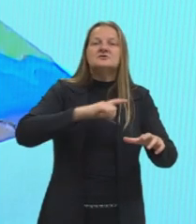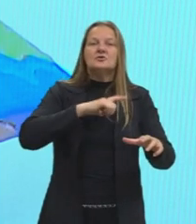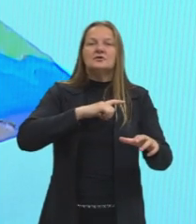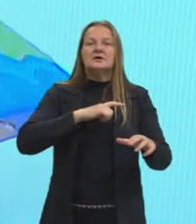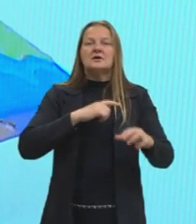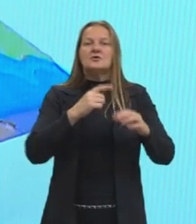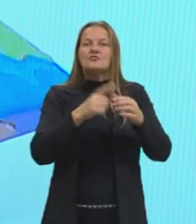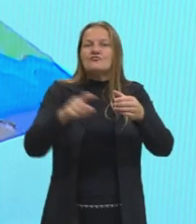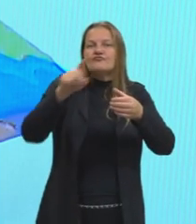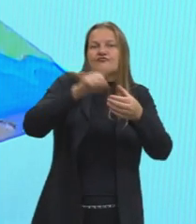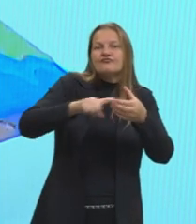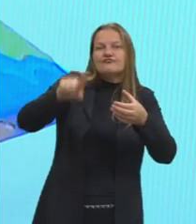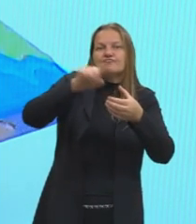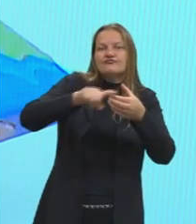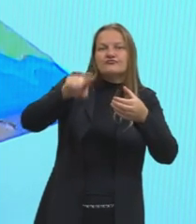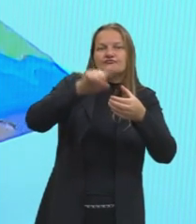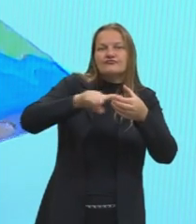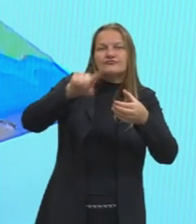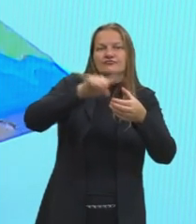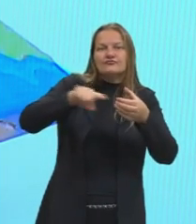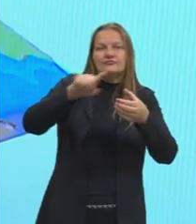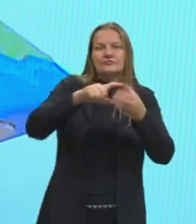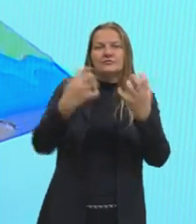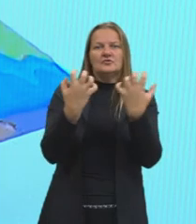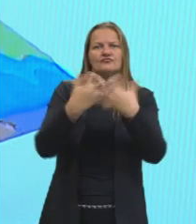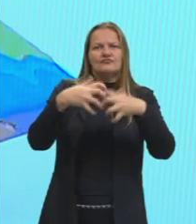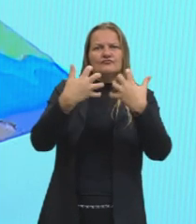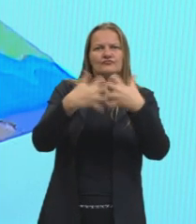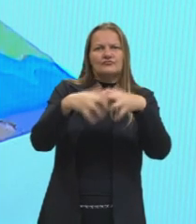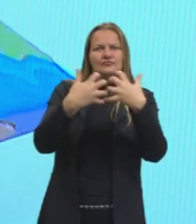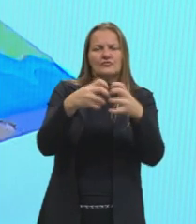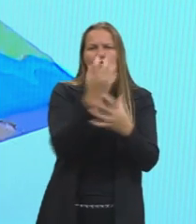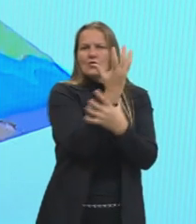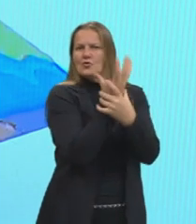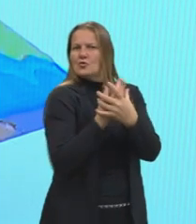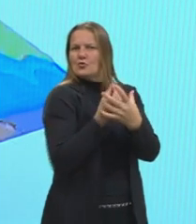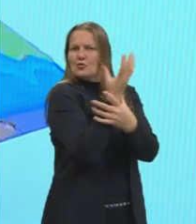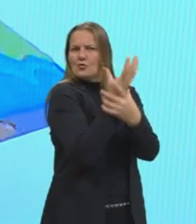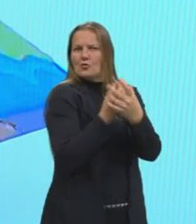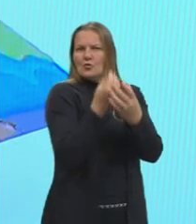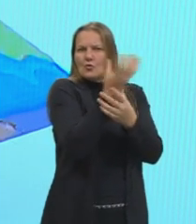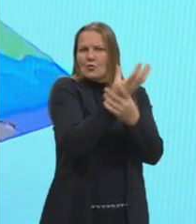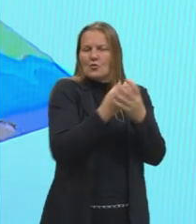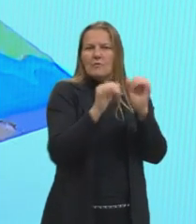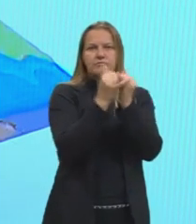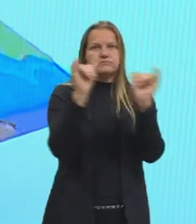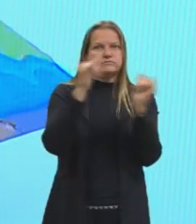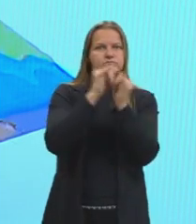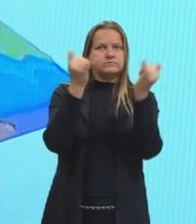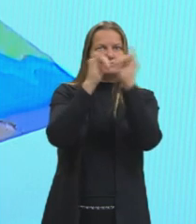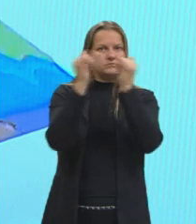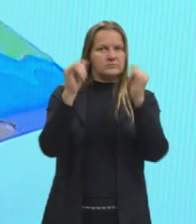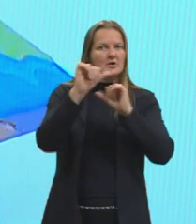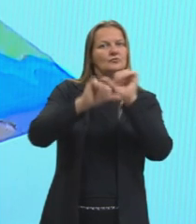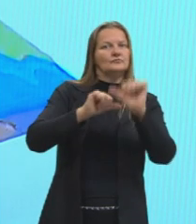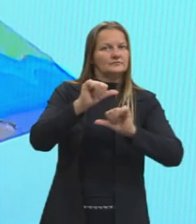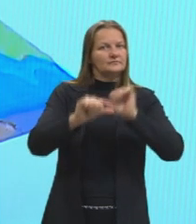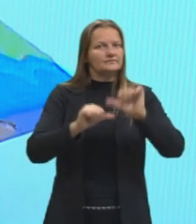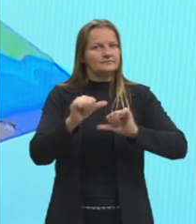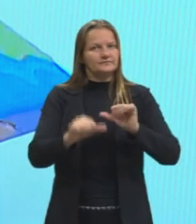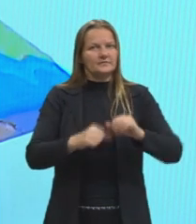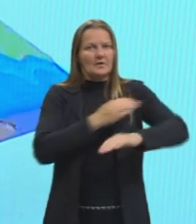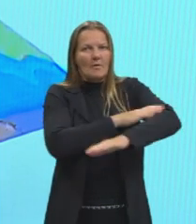turbinas né a gente faz aí então essa questão da Captação da energia tá a gurizada então